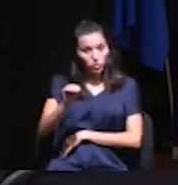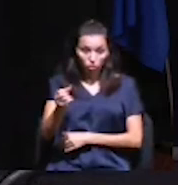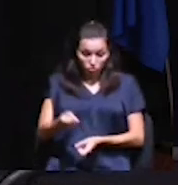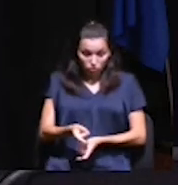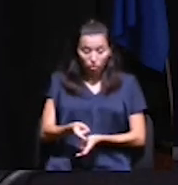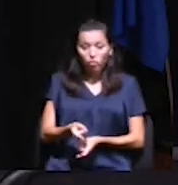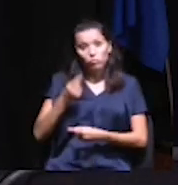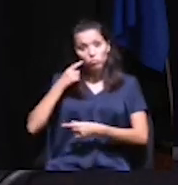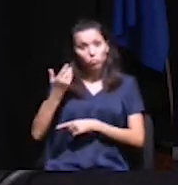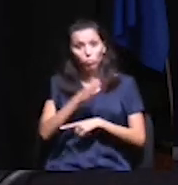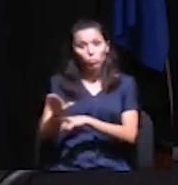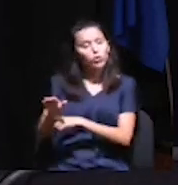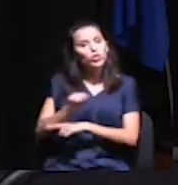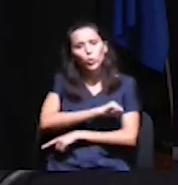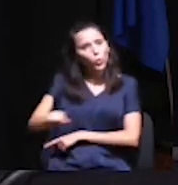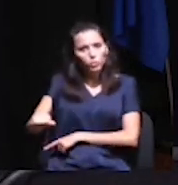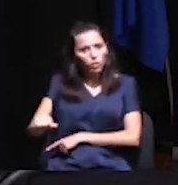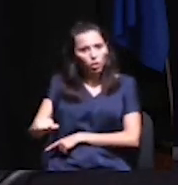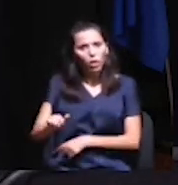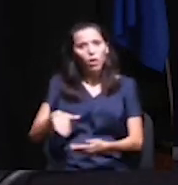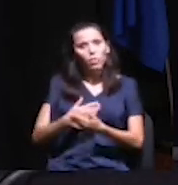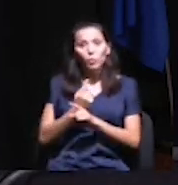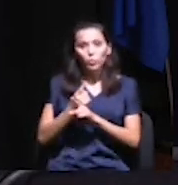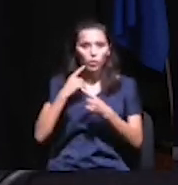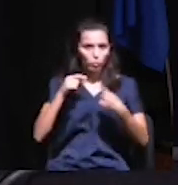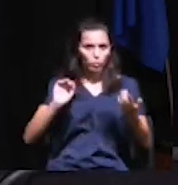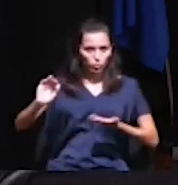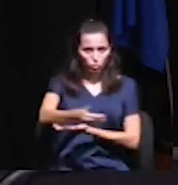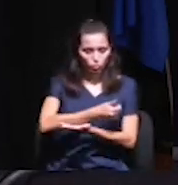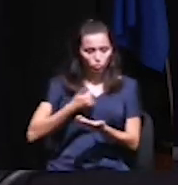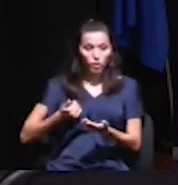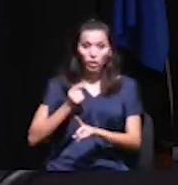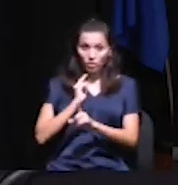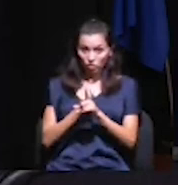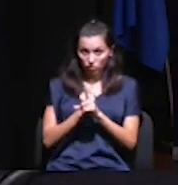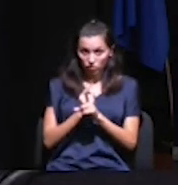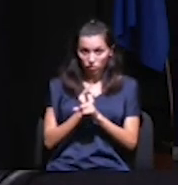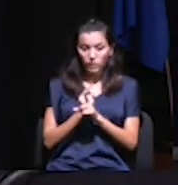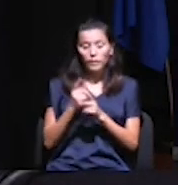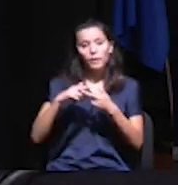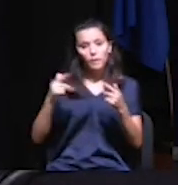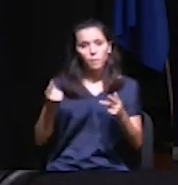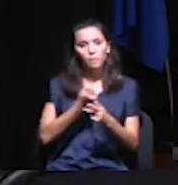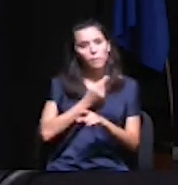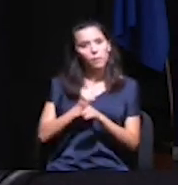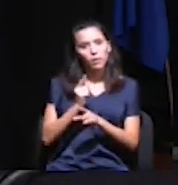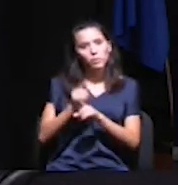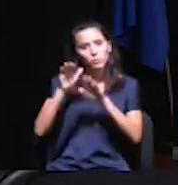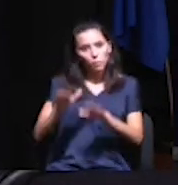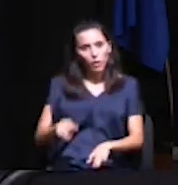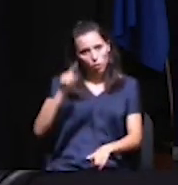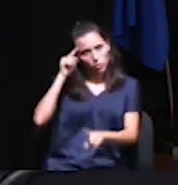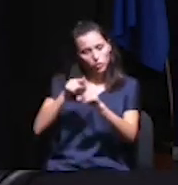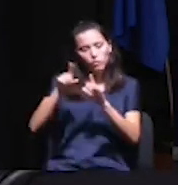posiciona contra este levantamento da restrição às ruas noturnas no âmbito da consulta pública em curso E além disso a câmara deve ter também pugnar para que